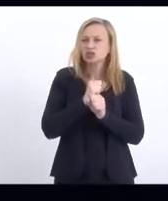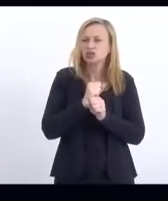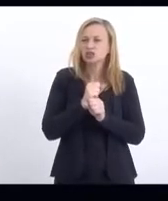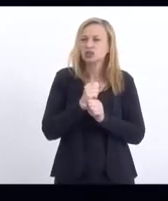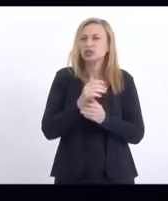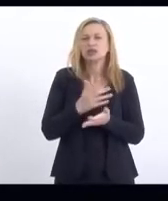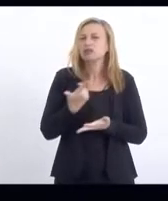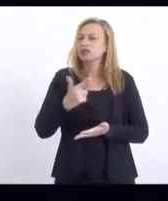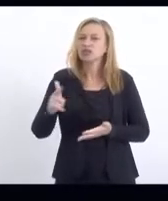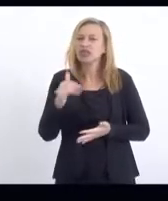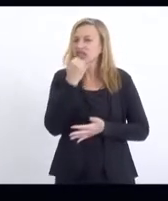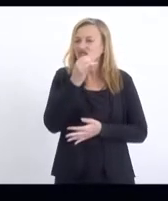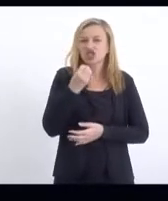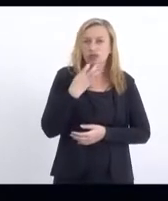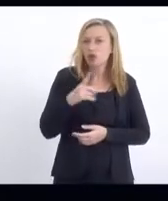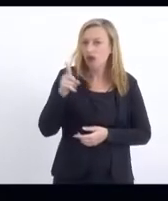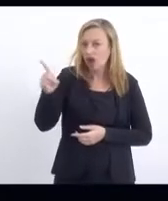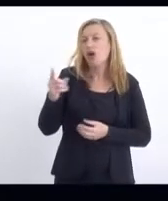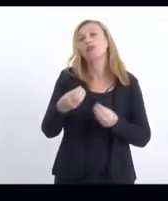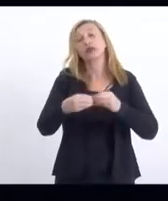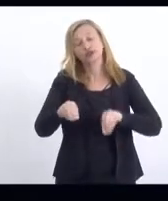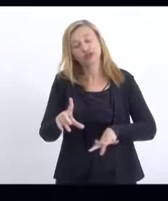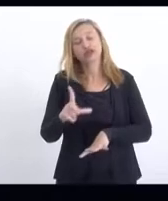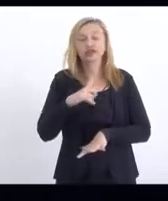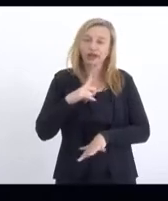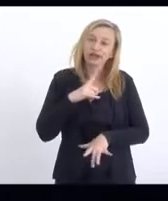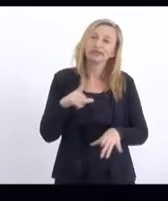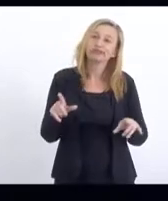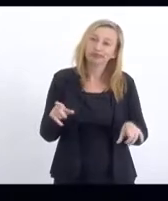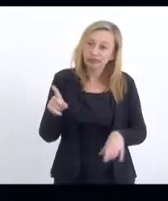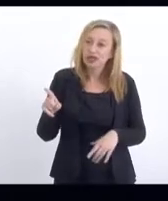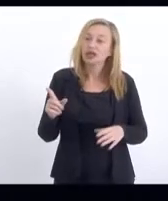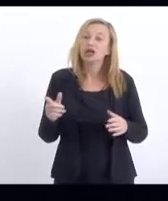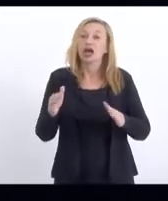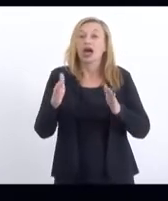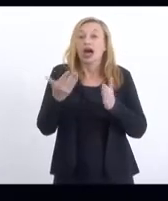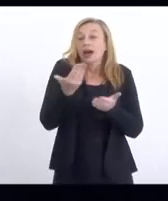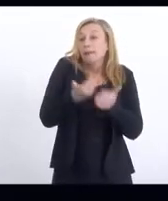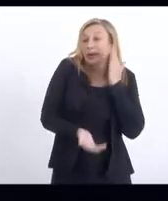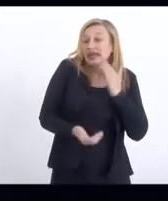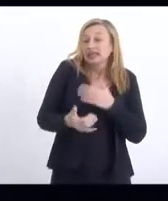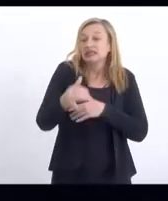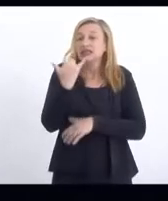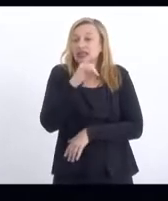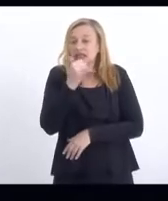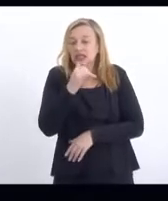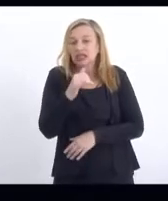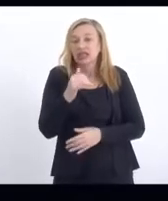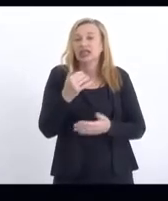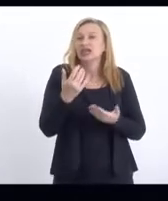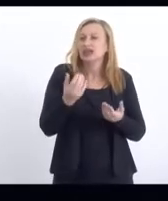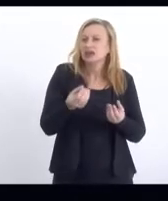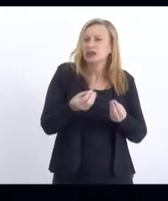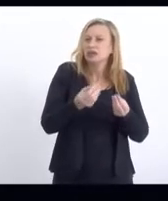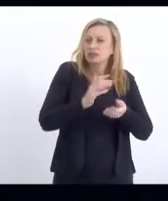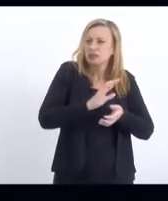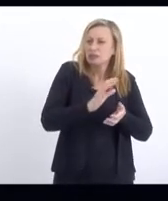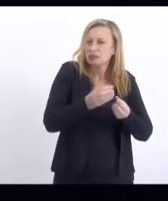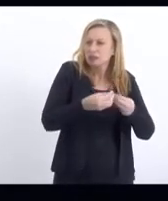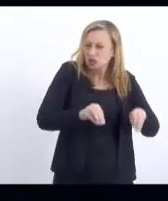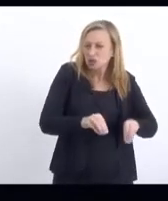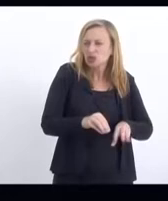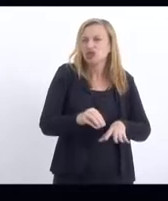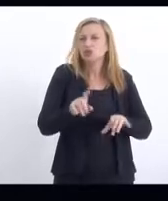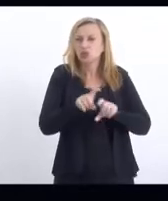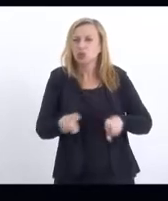para Varriçai, fora os prejuízos que isso ainda causa na queda de energia, na queima de motores, de computadores, e